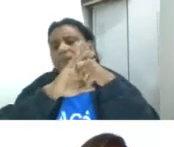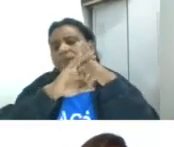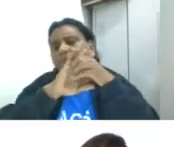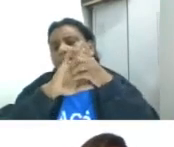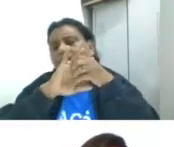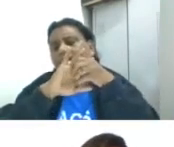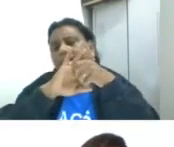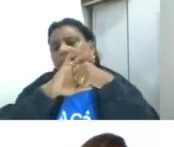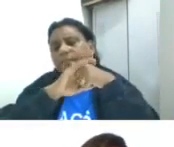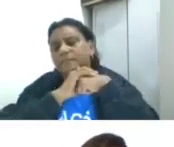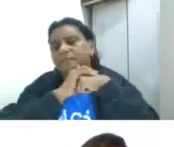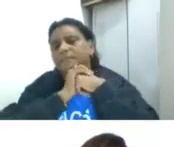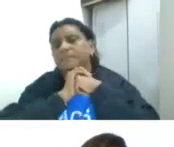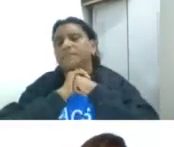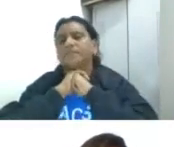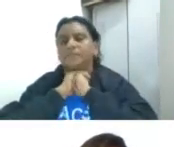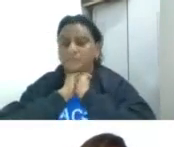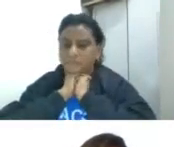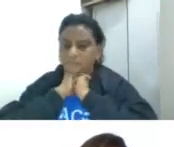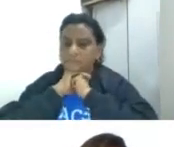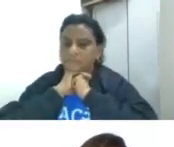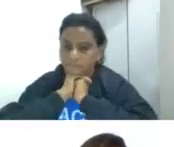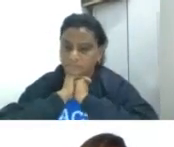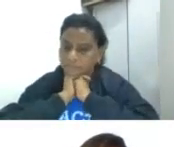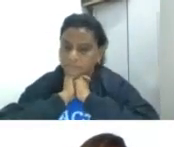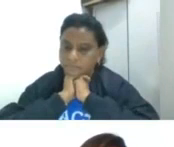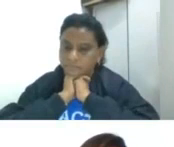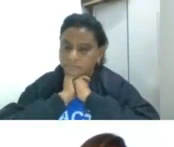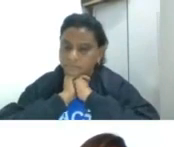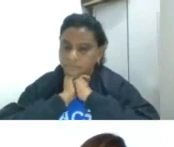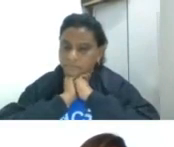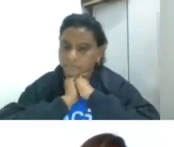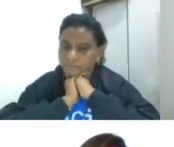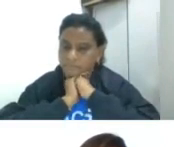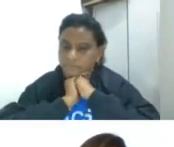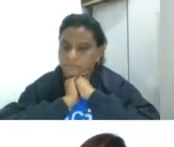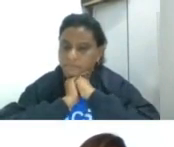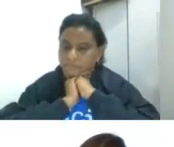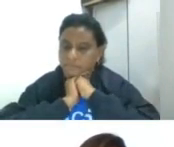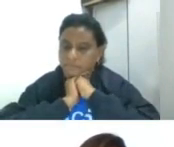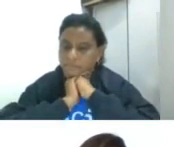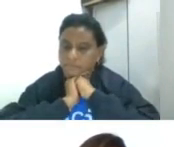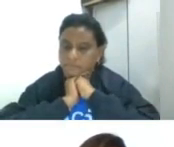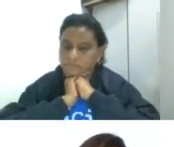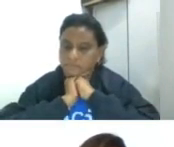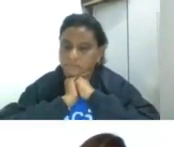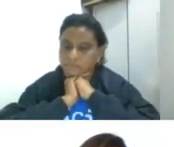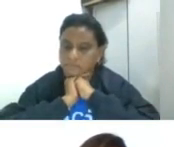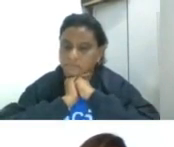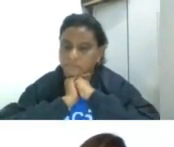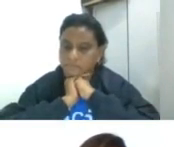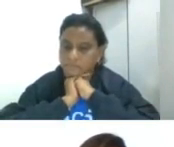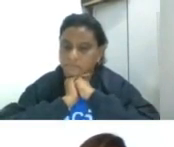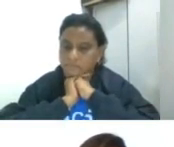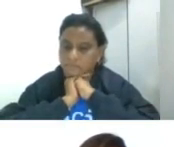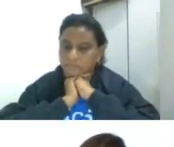criança vai iniciar um tratamento para tuberculose se é de 30 a 35 pontos é um diagnóstico possível o médico ou o enfermeiro vai continuar realizando essa